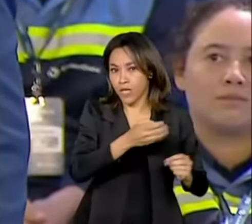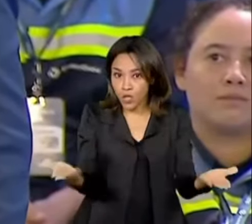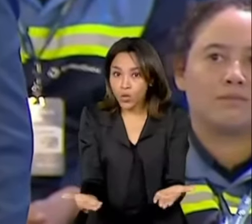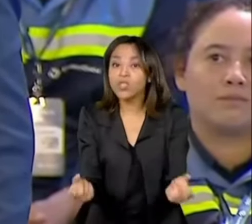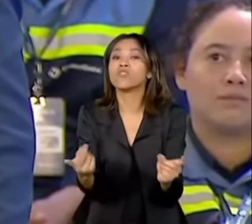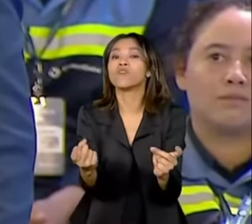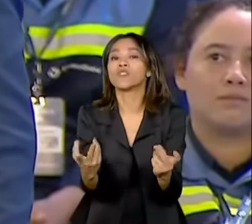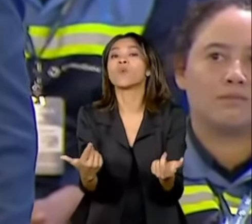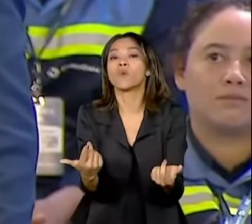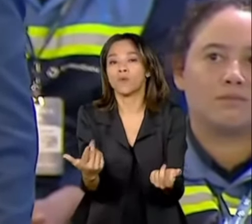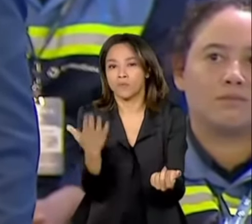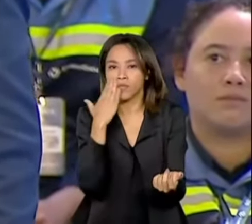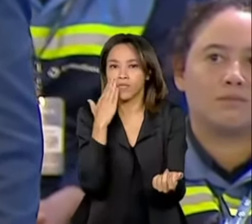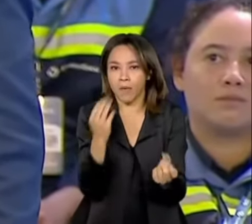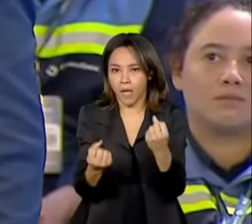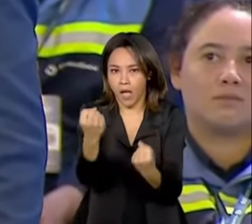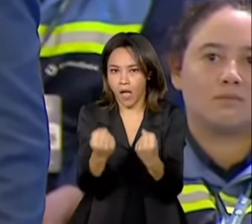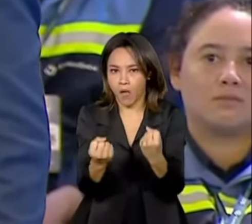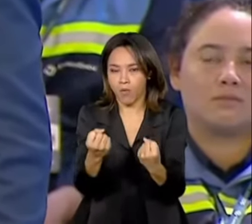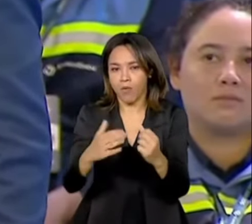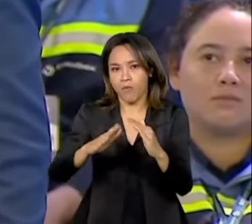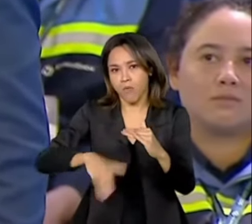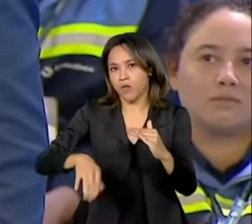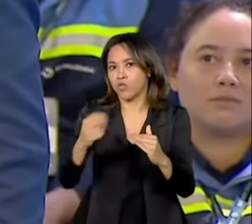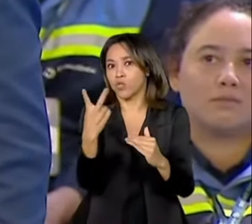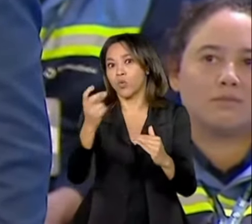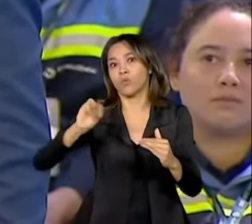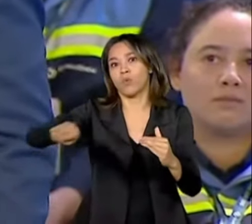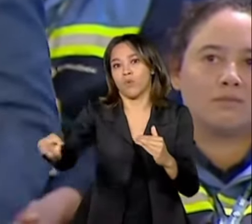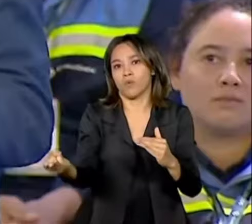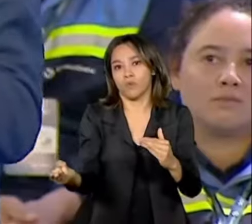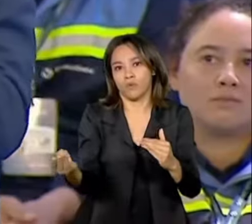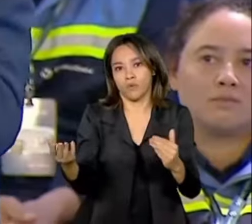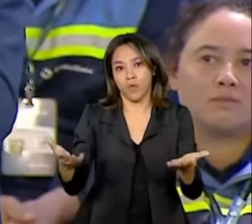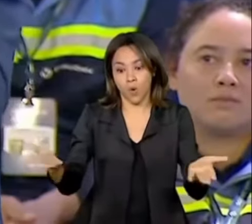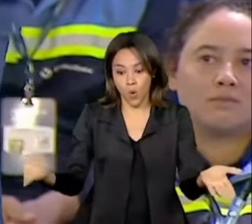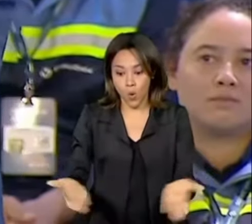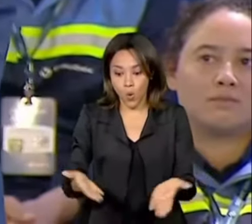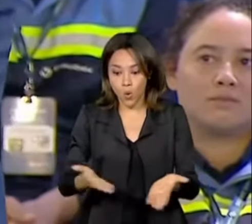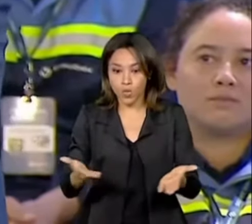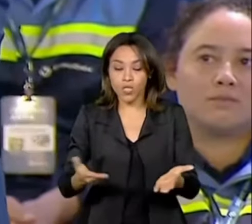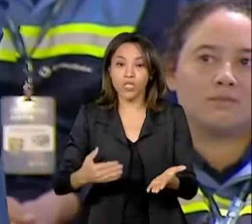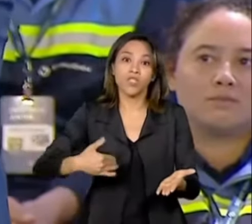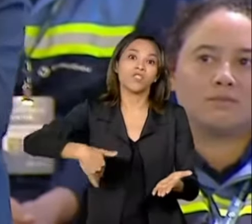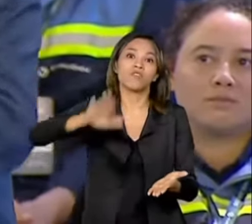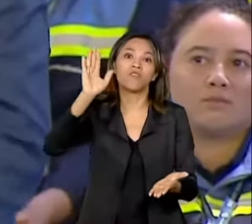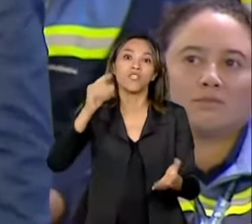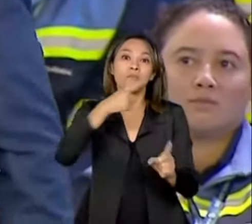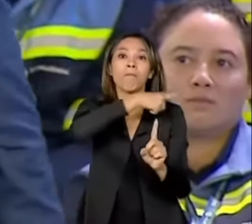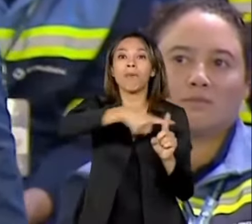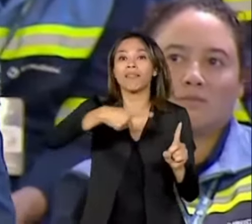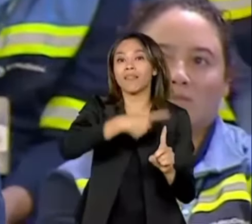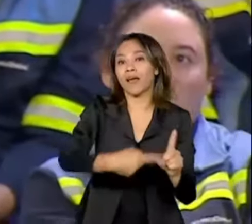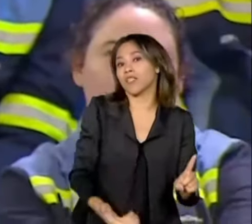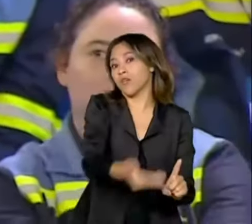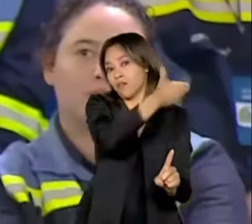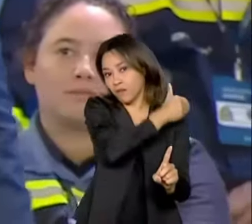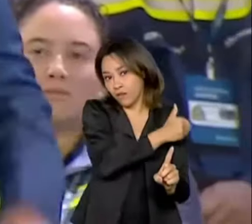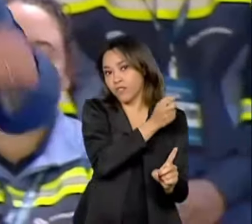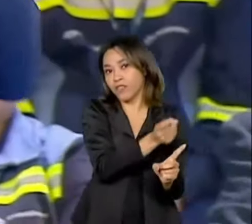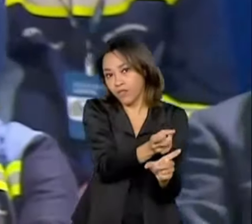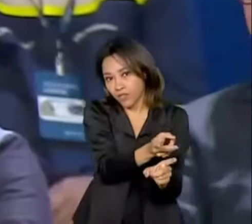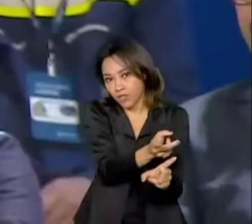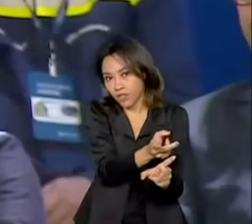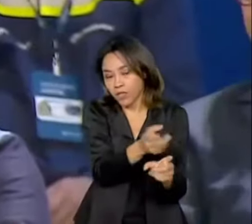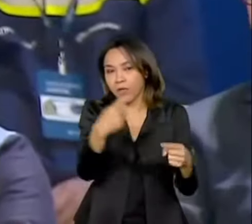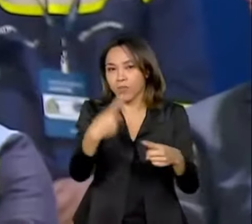hoje? Menos de 2 milhões de carros. Hoje a gente vende metade do que a gente vendia, porque